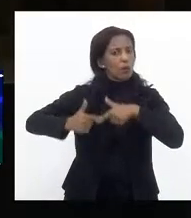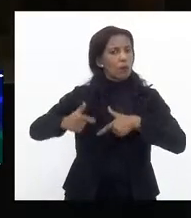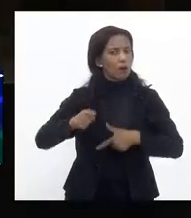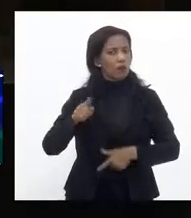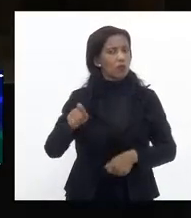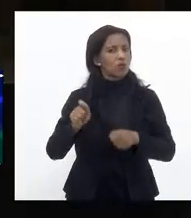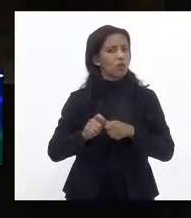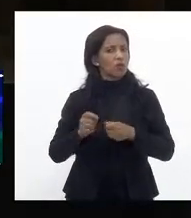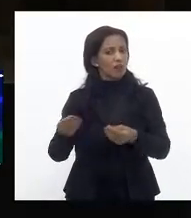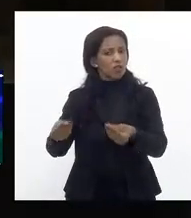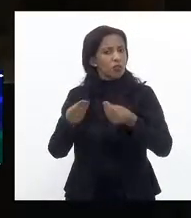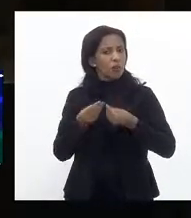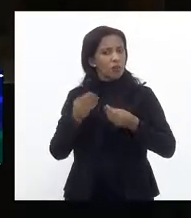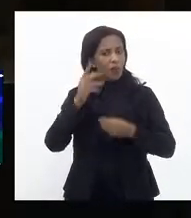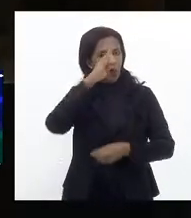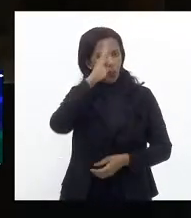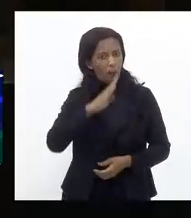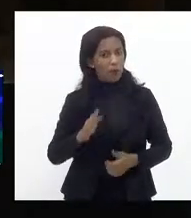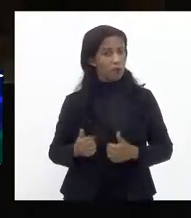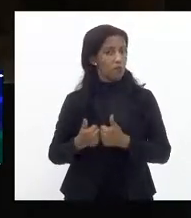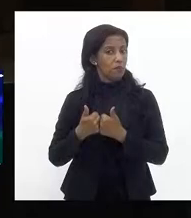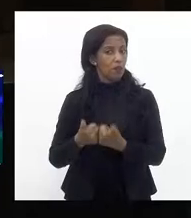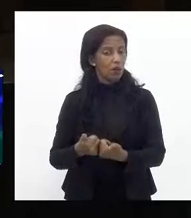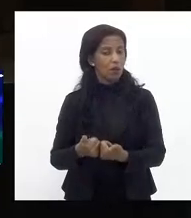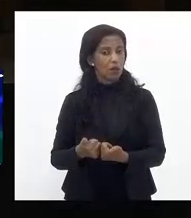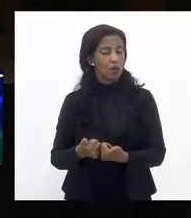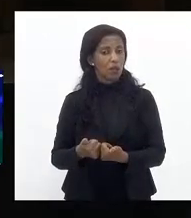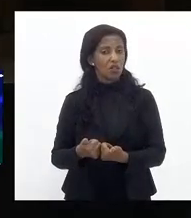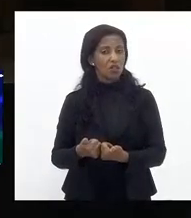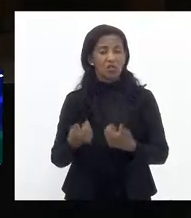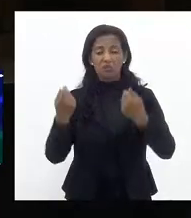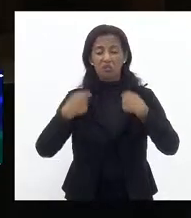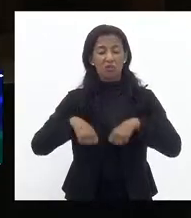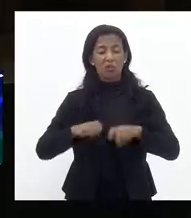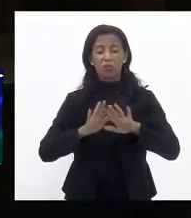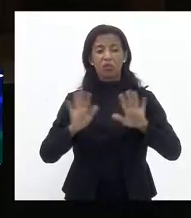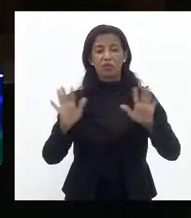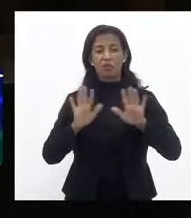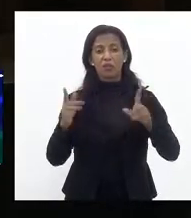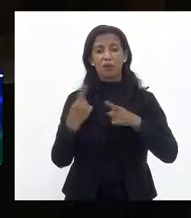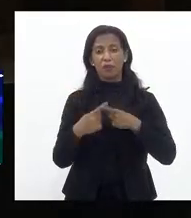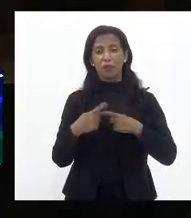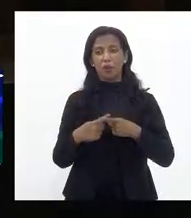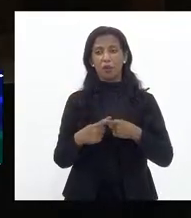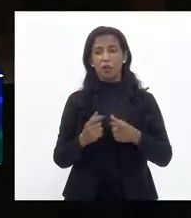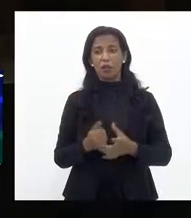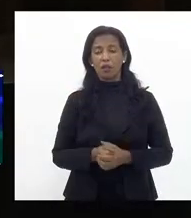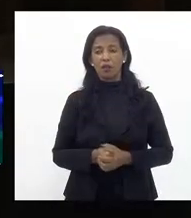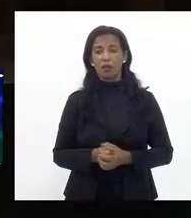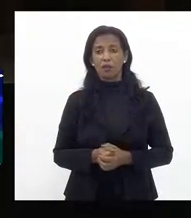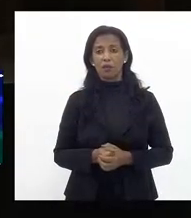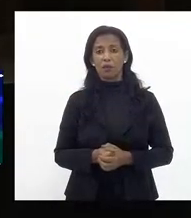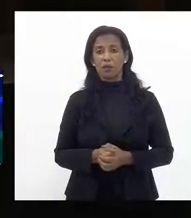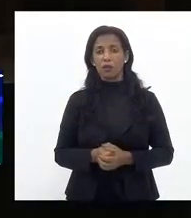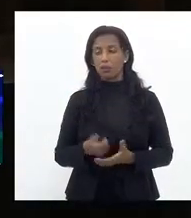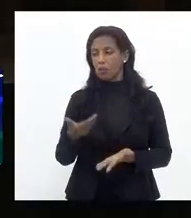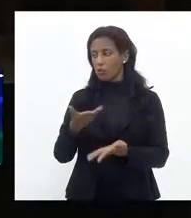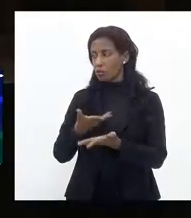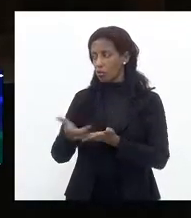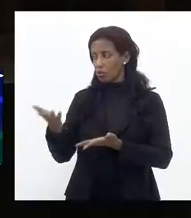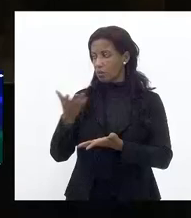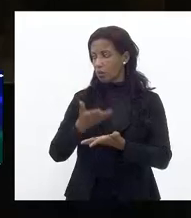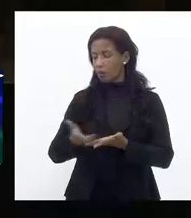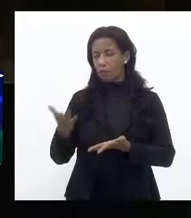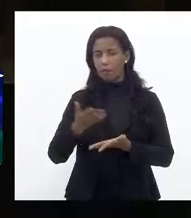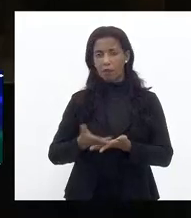faz para nos entregar um Brasil melhor. Só que eu não preciso fazer isso porque as demandas, as notícias por